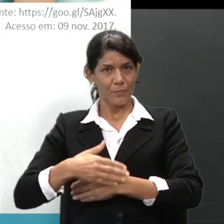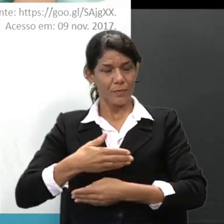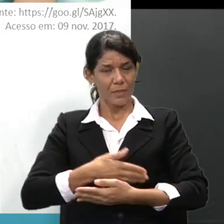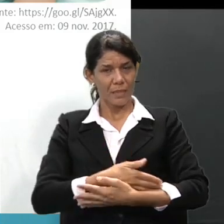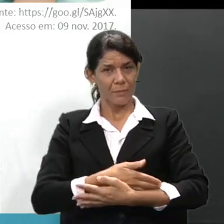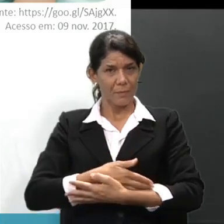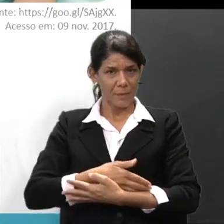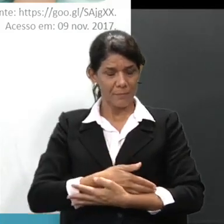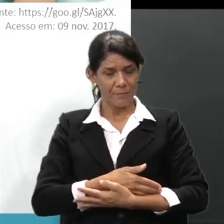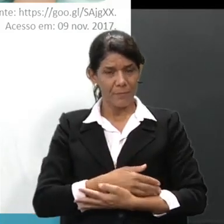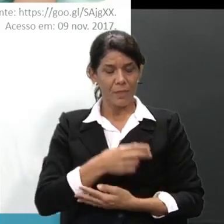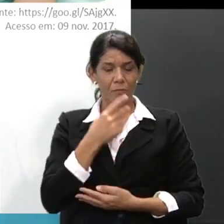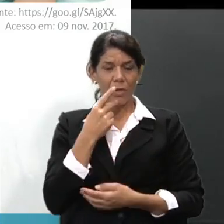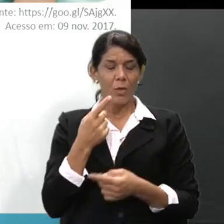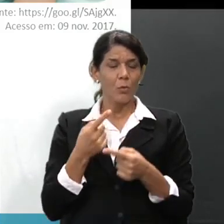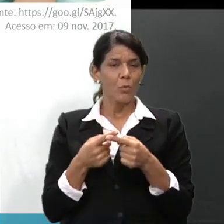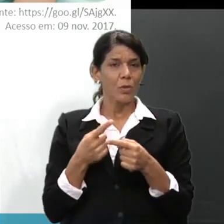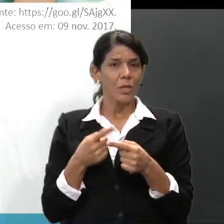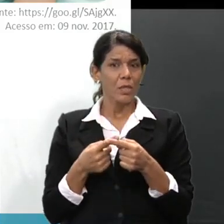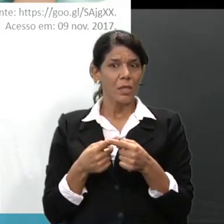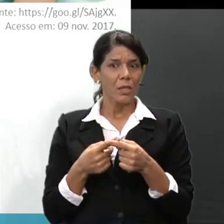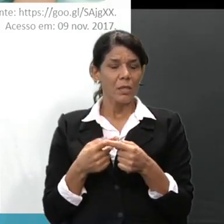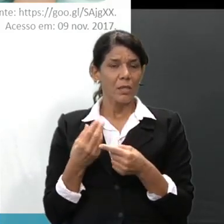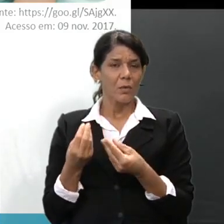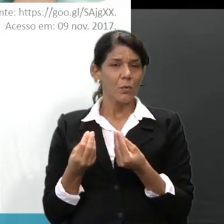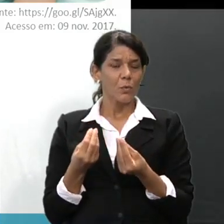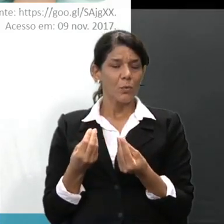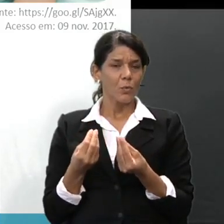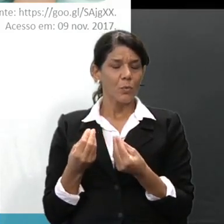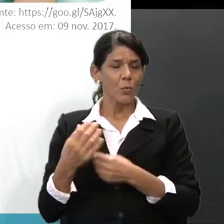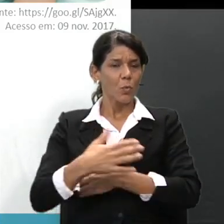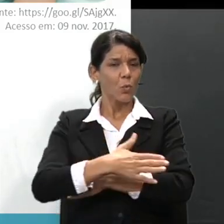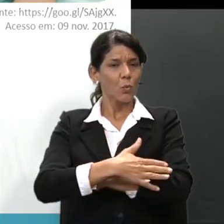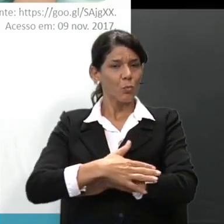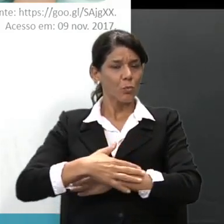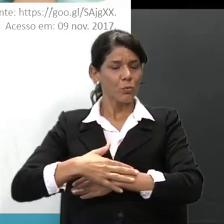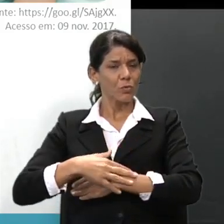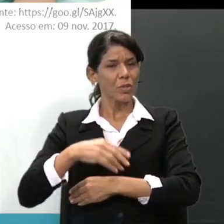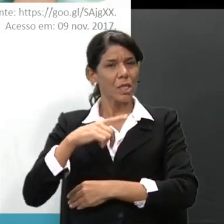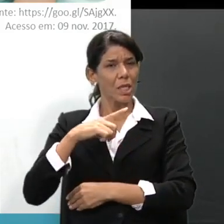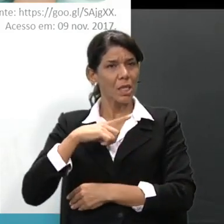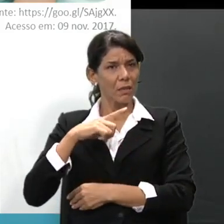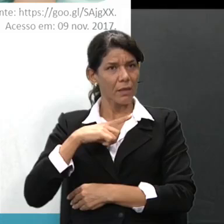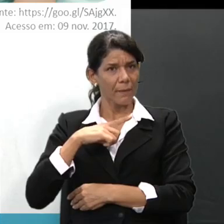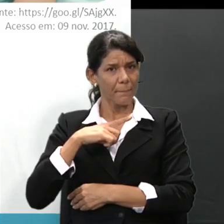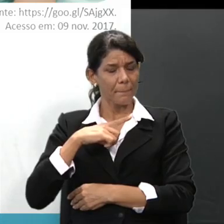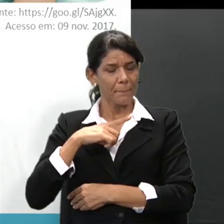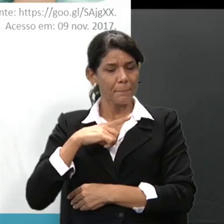bebês. Como eu disse, porque é o músculo que mais possui